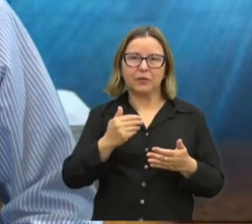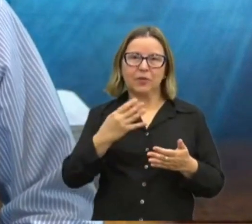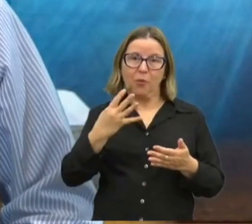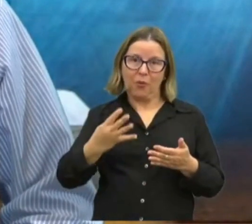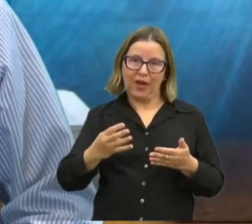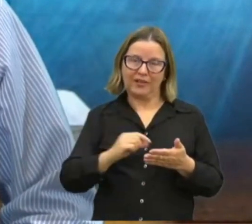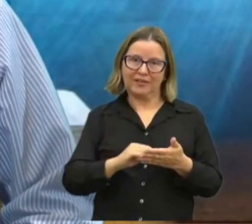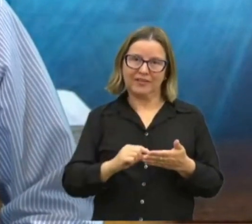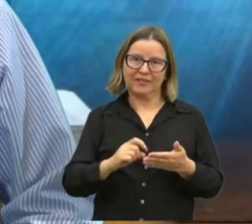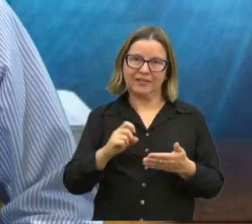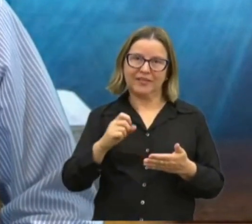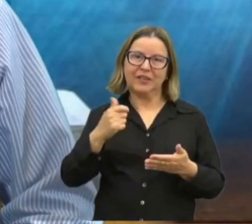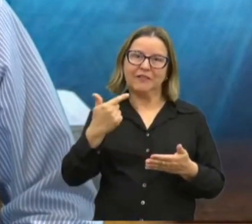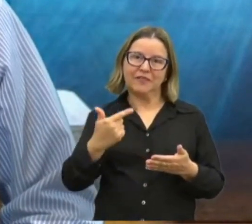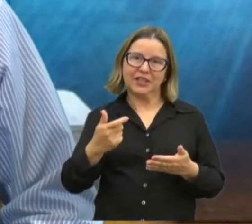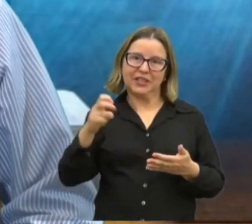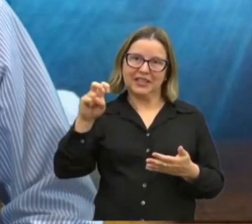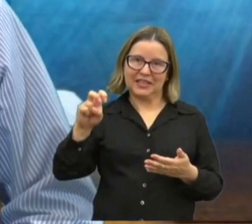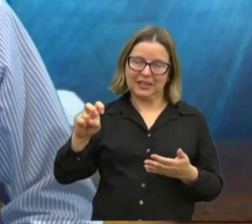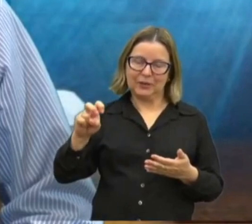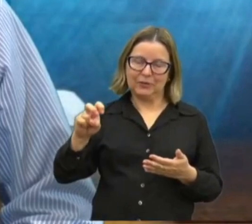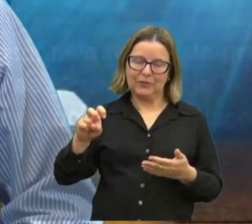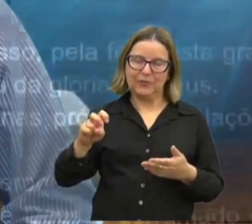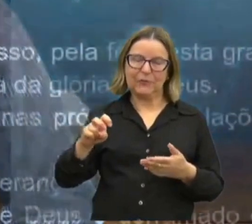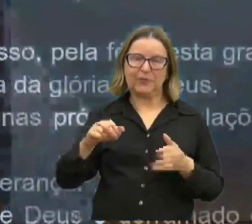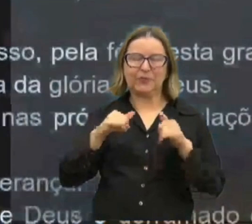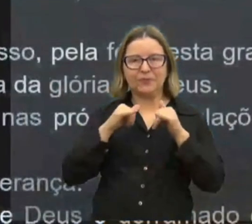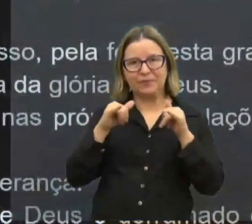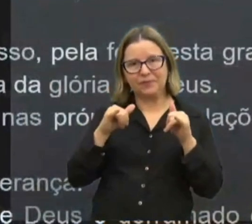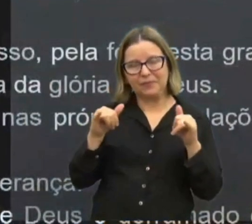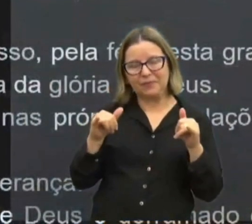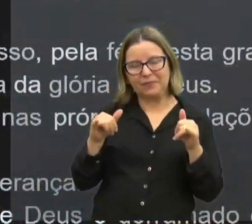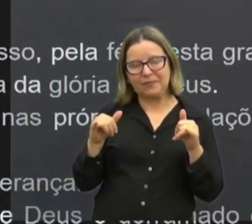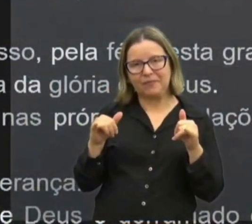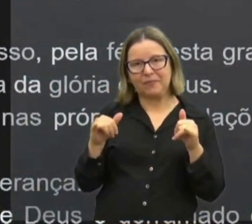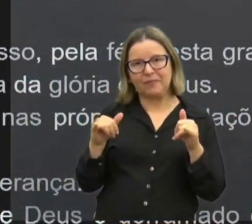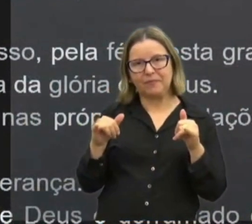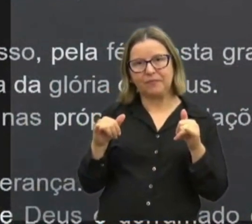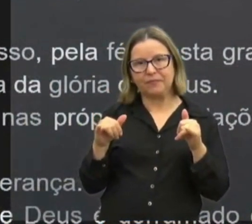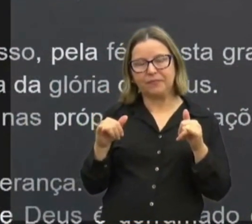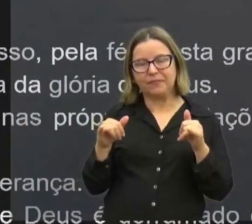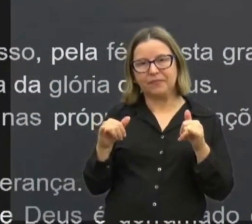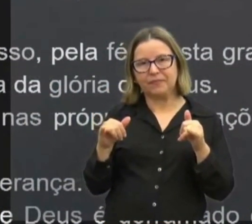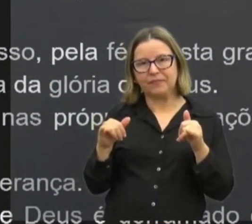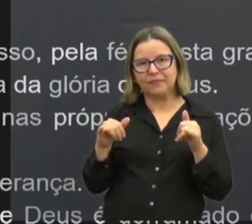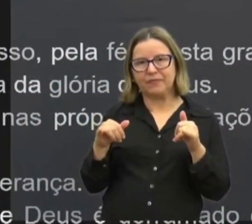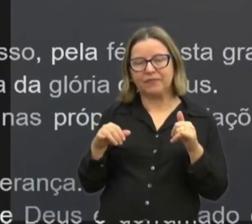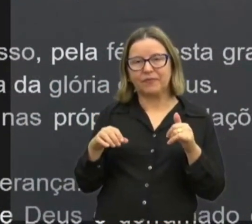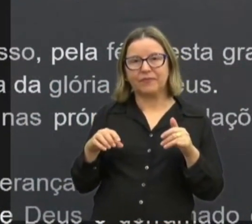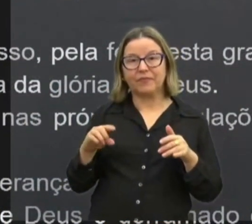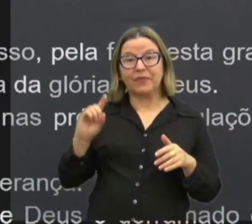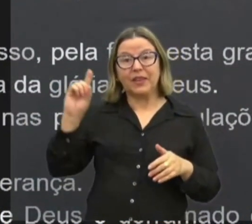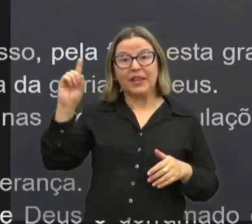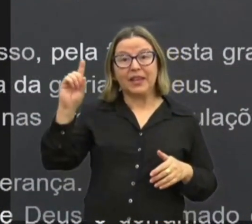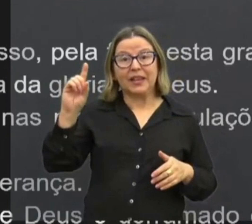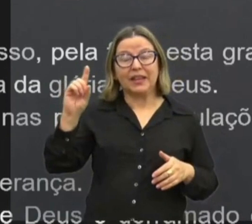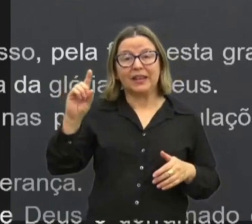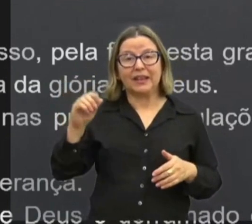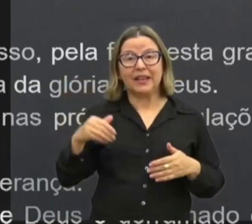4:25 de Romanos diz: o qual foi entregue por causa das